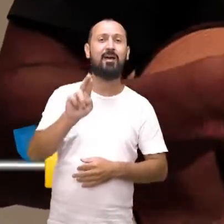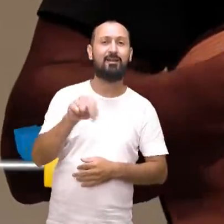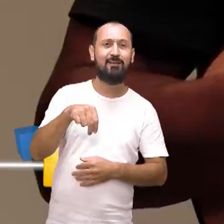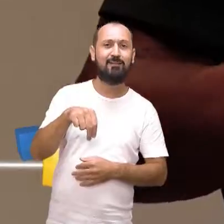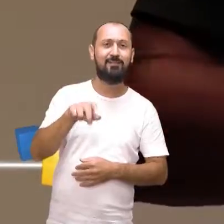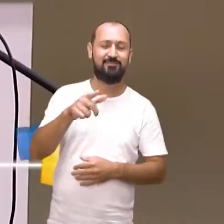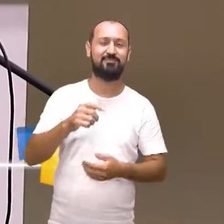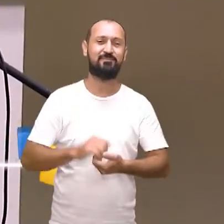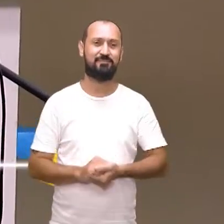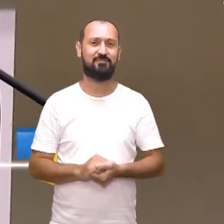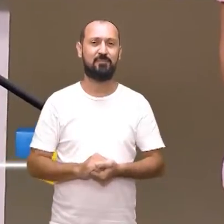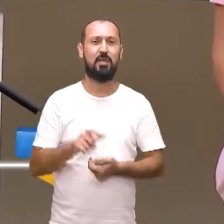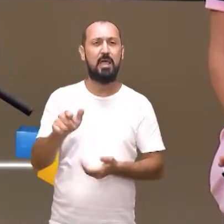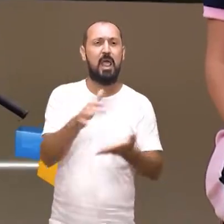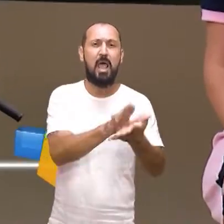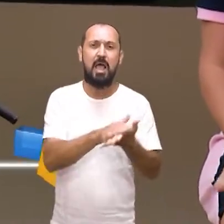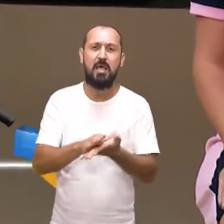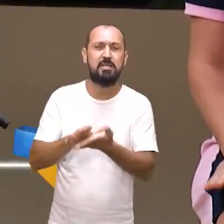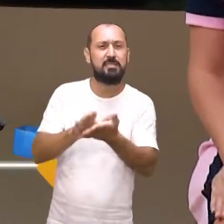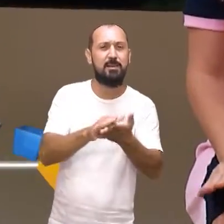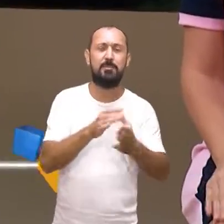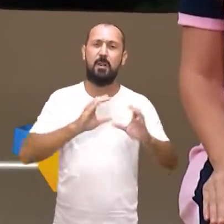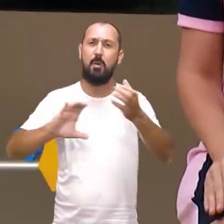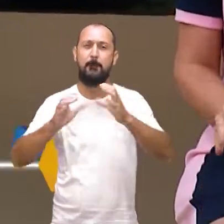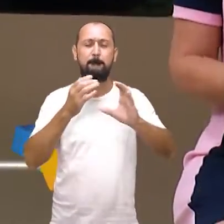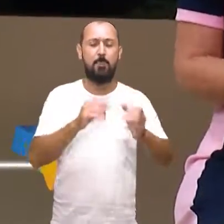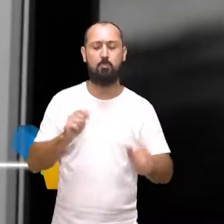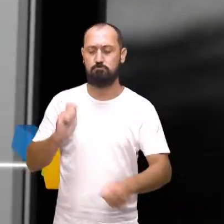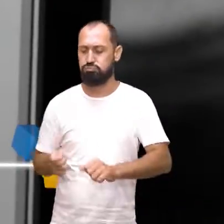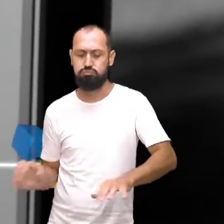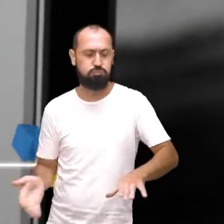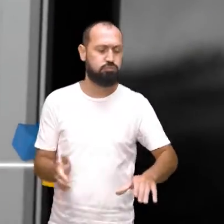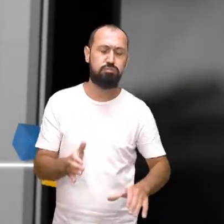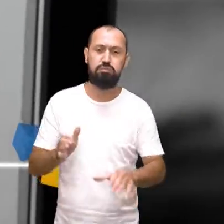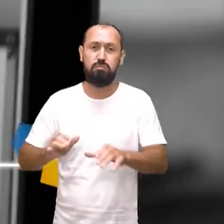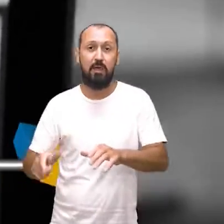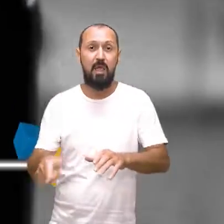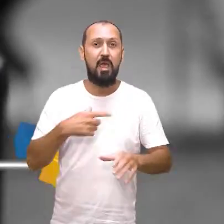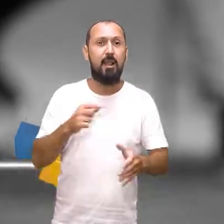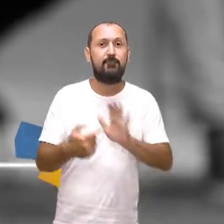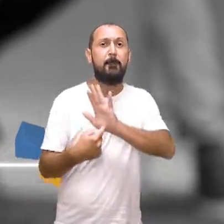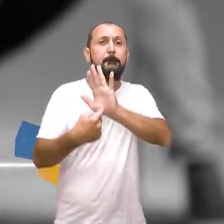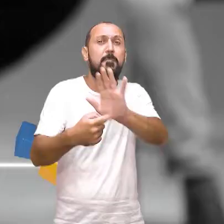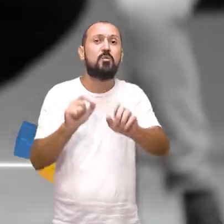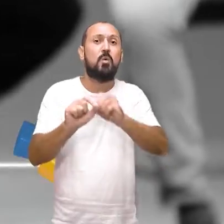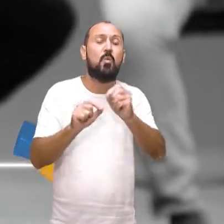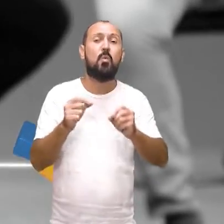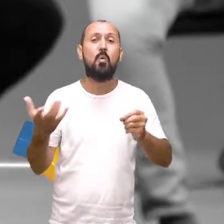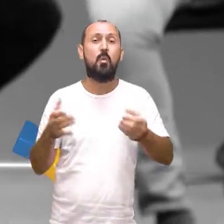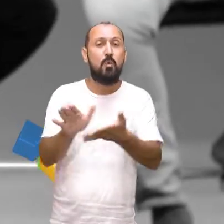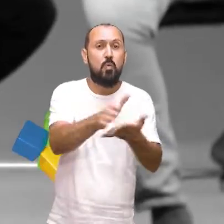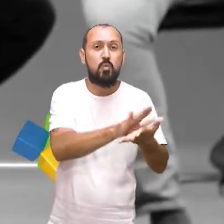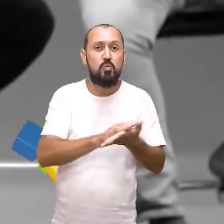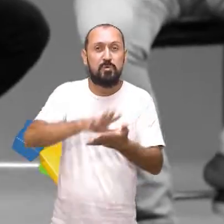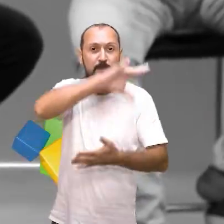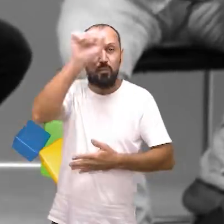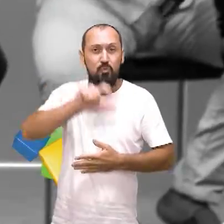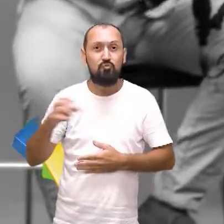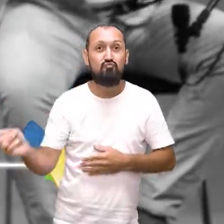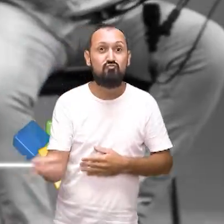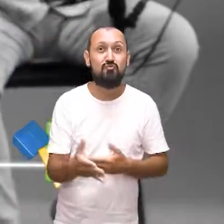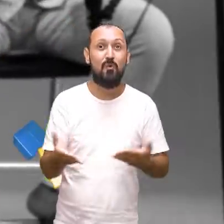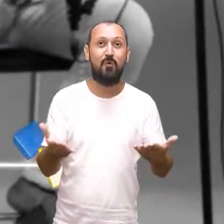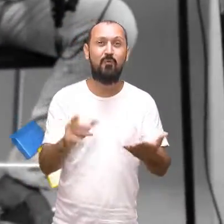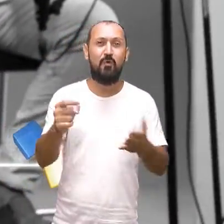Daran Júnior. Filho de sambistas, o músico, ritmista, percussionista vem mostrando a nova cara do